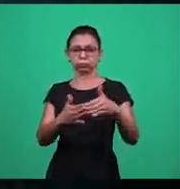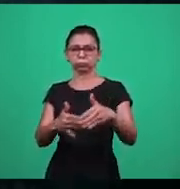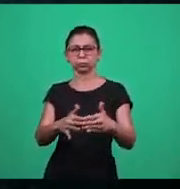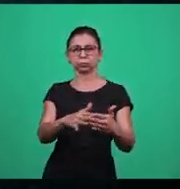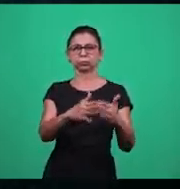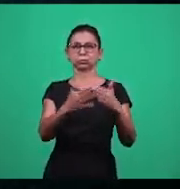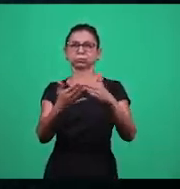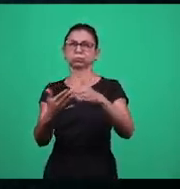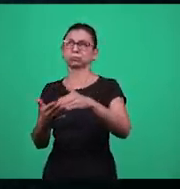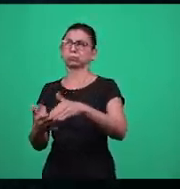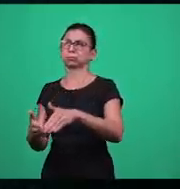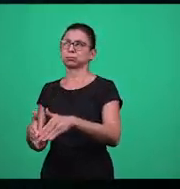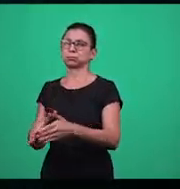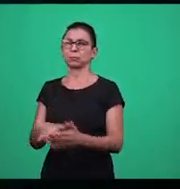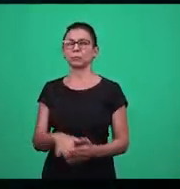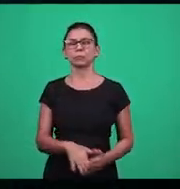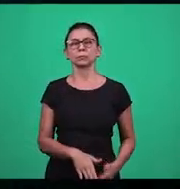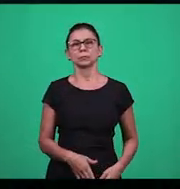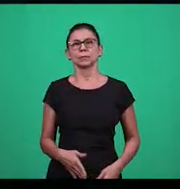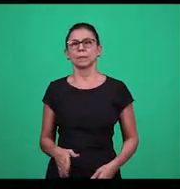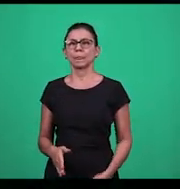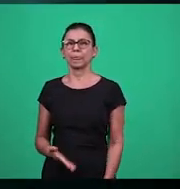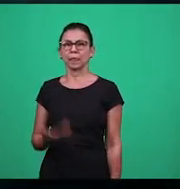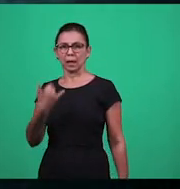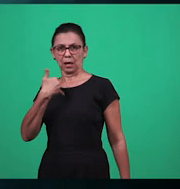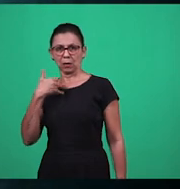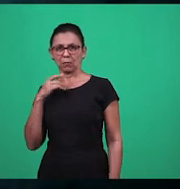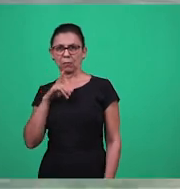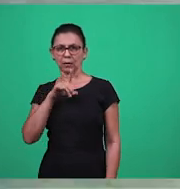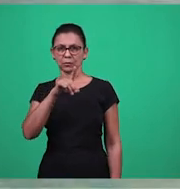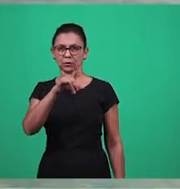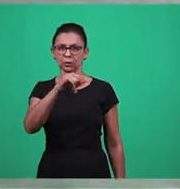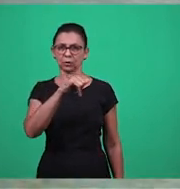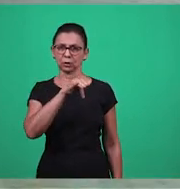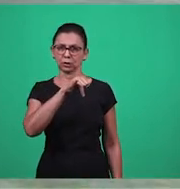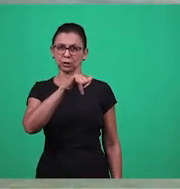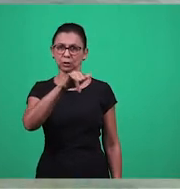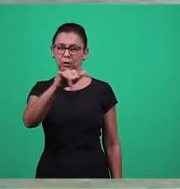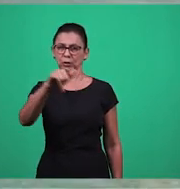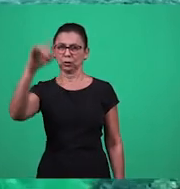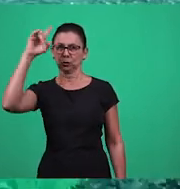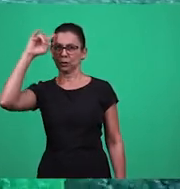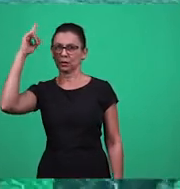submergir, as ondas atendem ao meu andar.